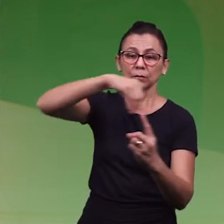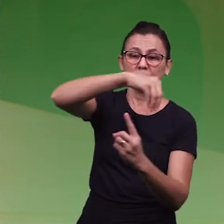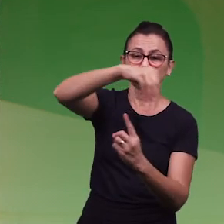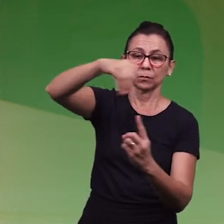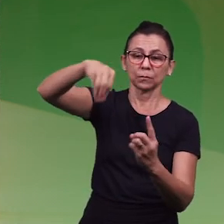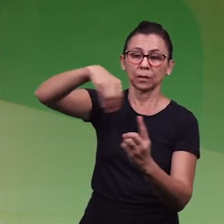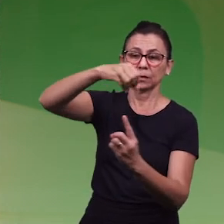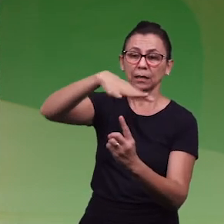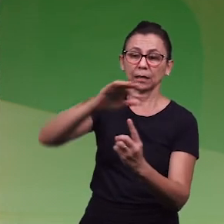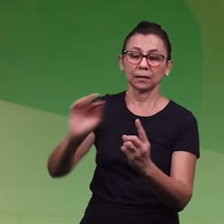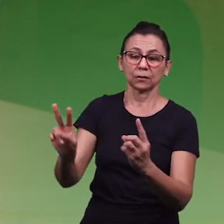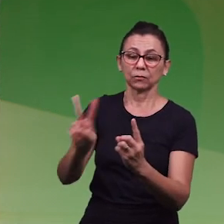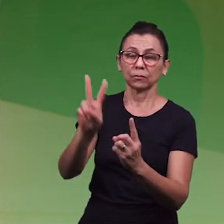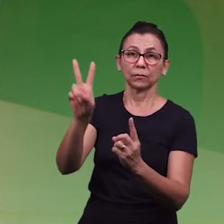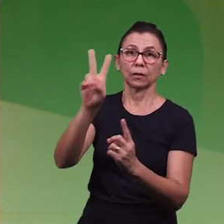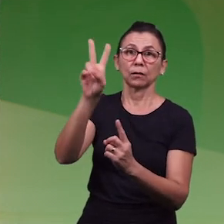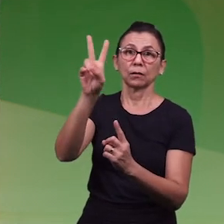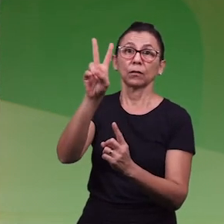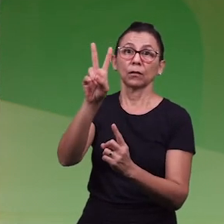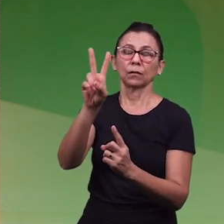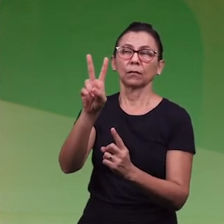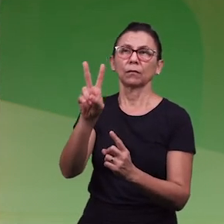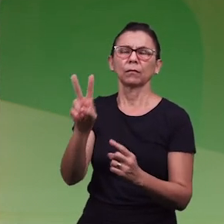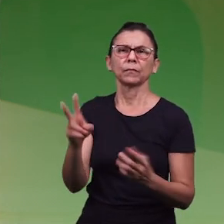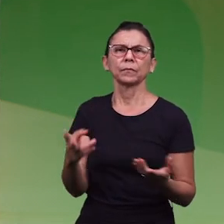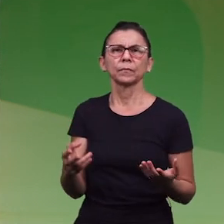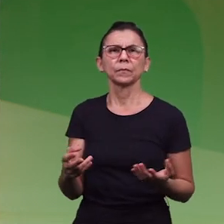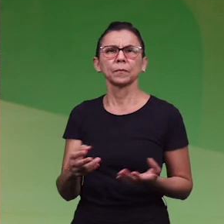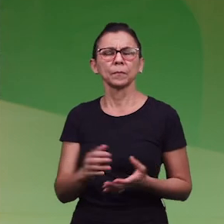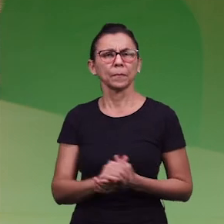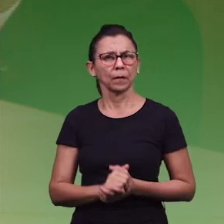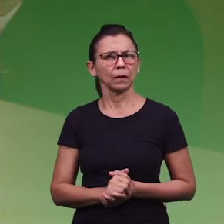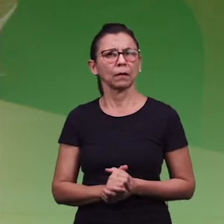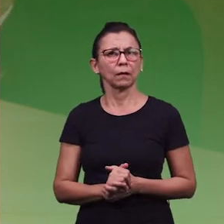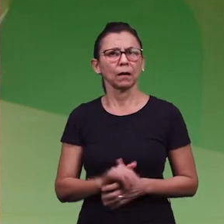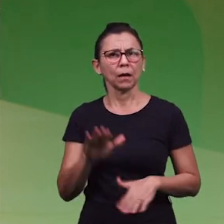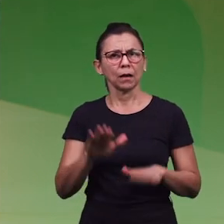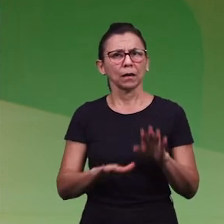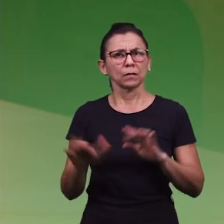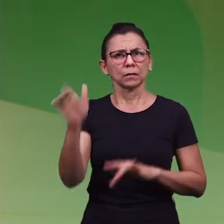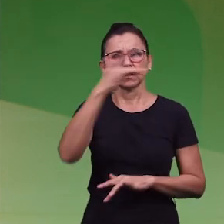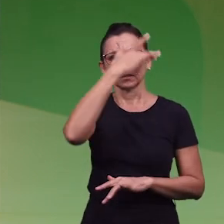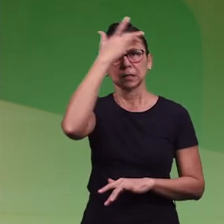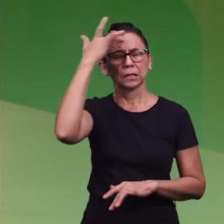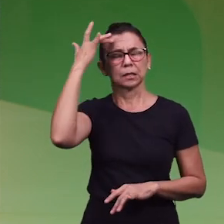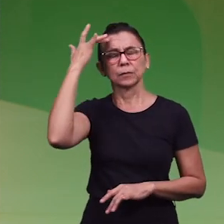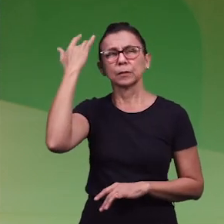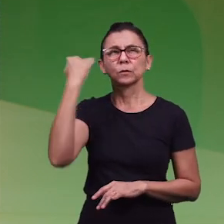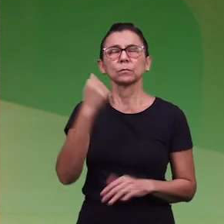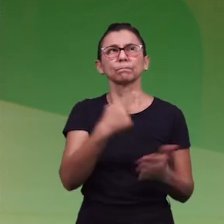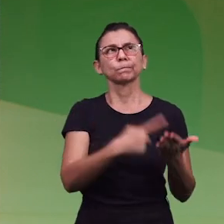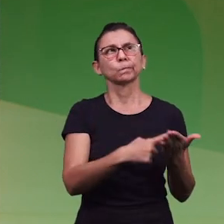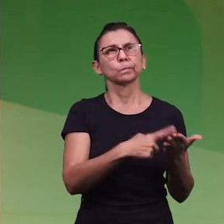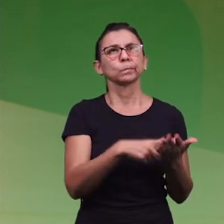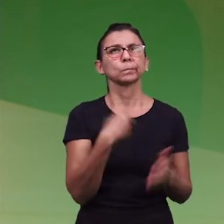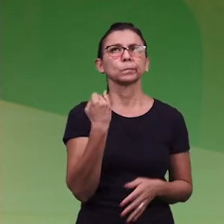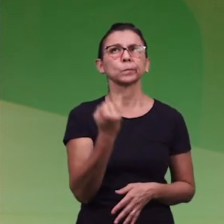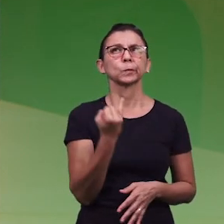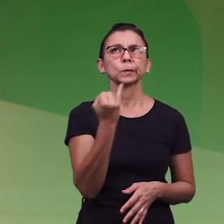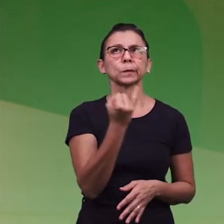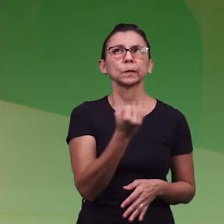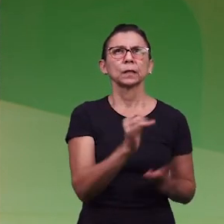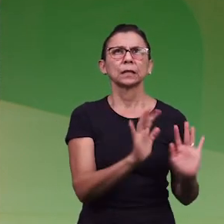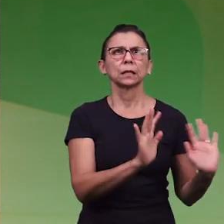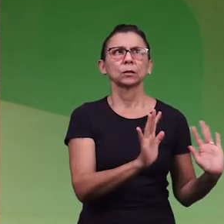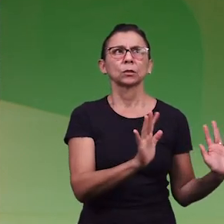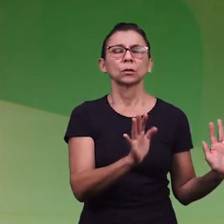forma que às vezes até a pessoa deixa de comparecer a um compromisso para ir a um culto e